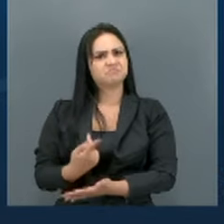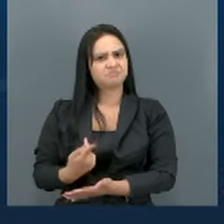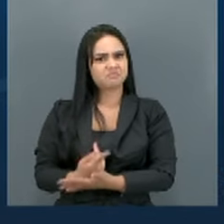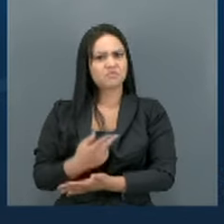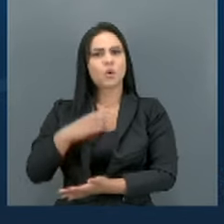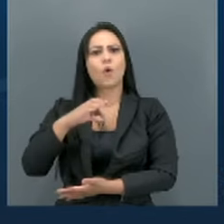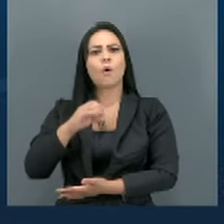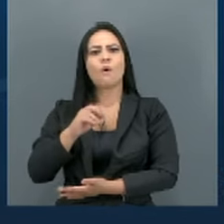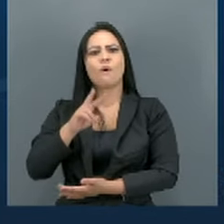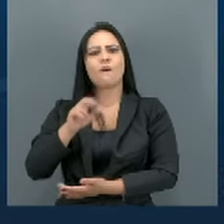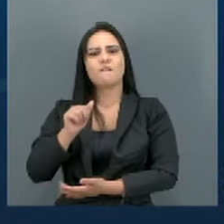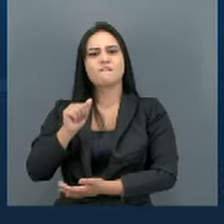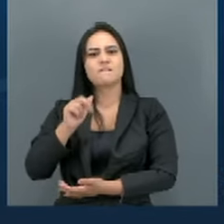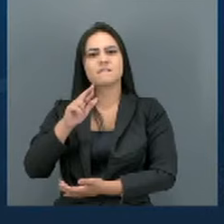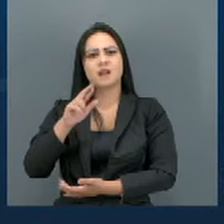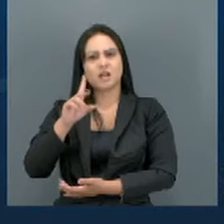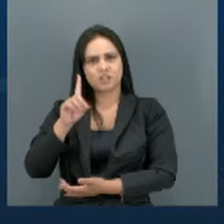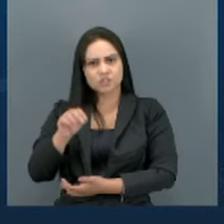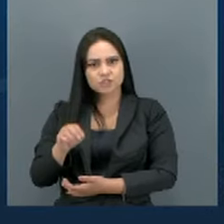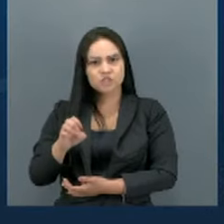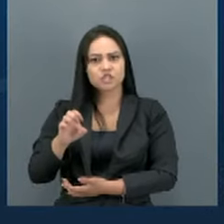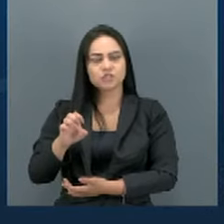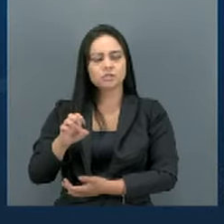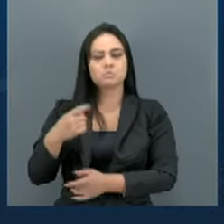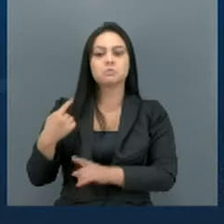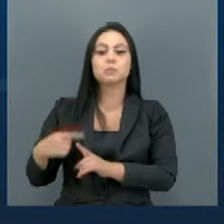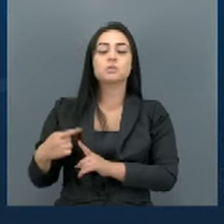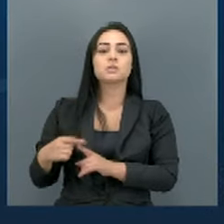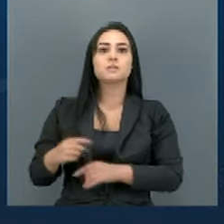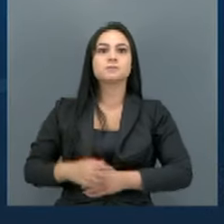são covardes, porque